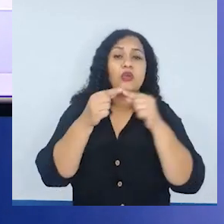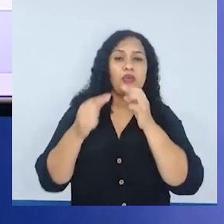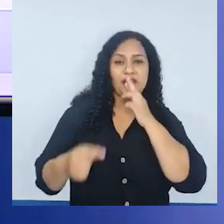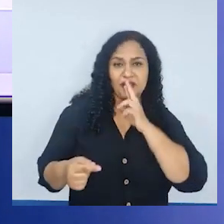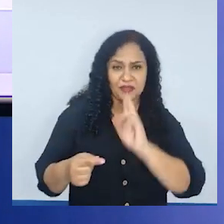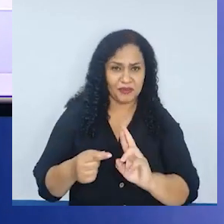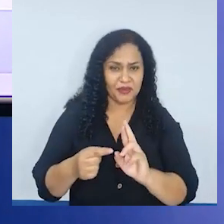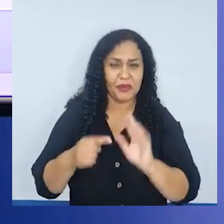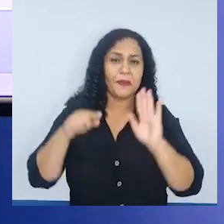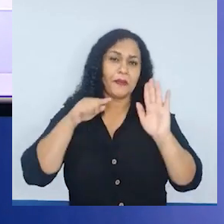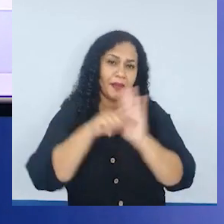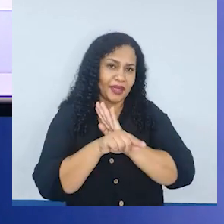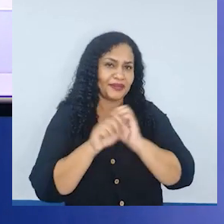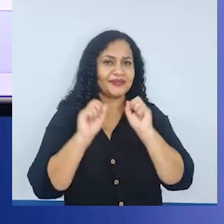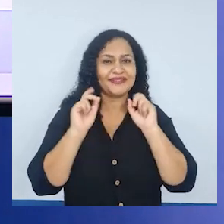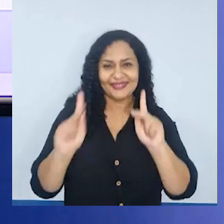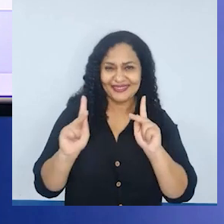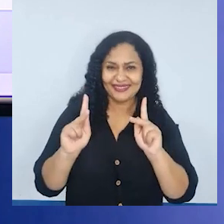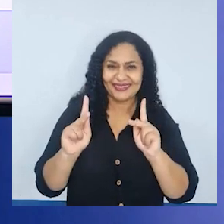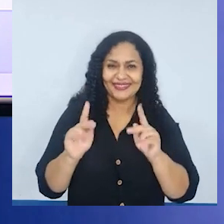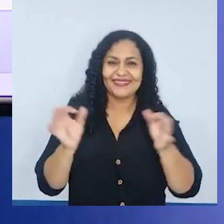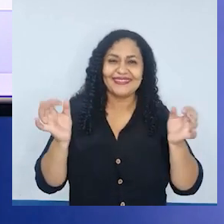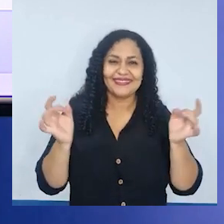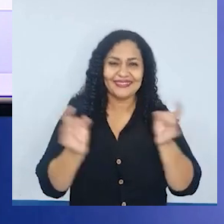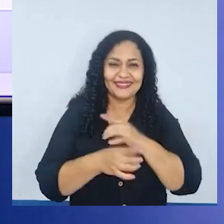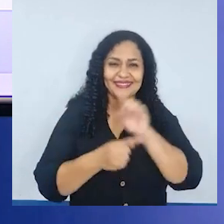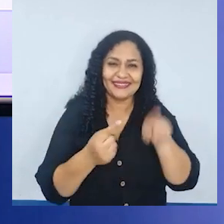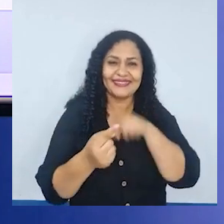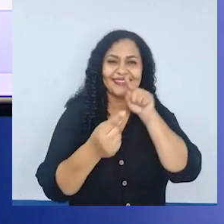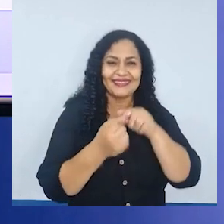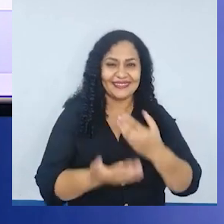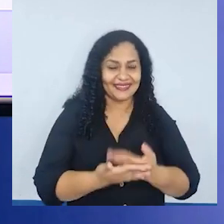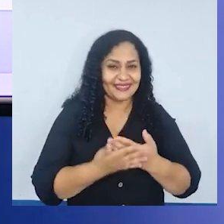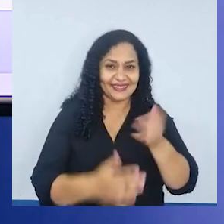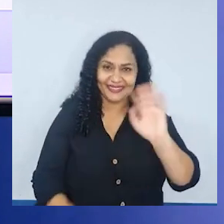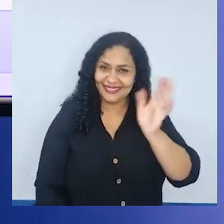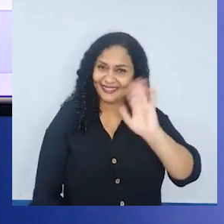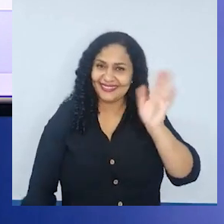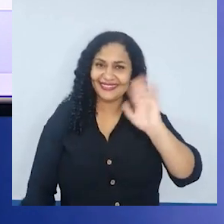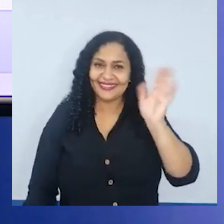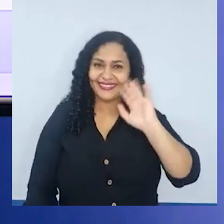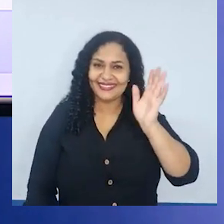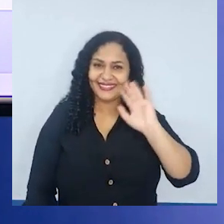correta, tá bom? Por hoje ficamos por aqui e até uma próxima aula. Tchau!